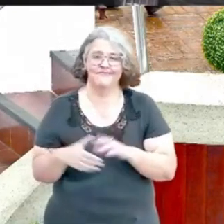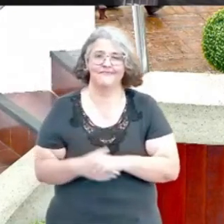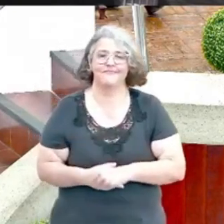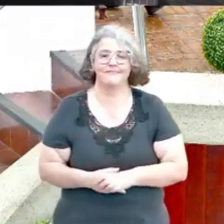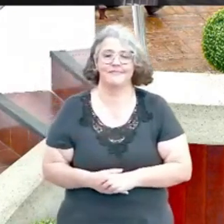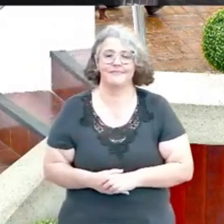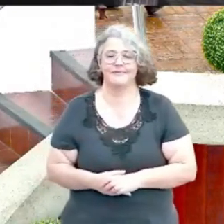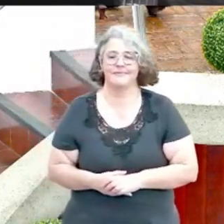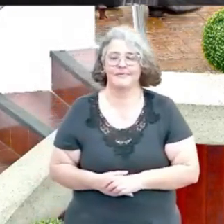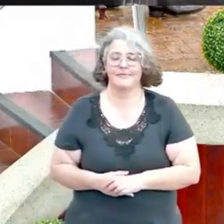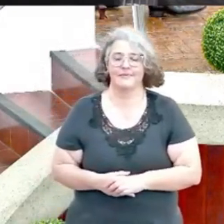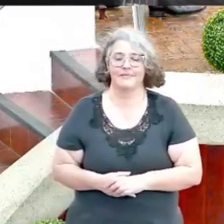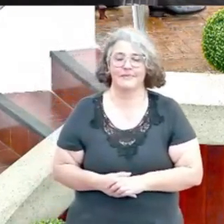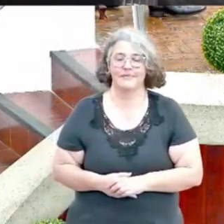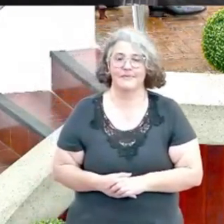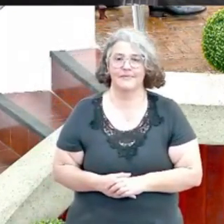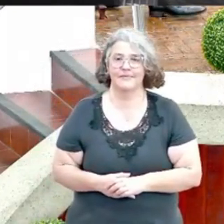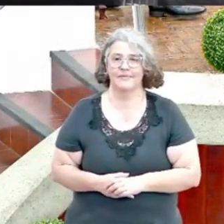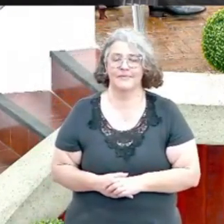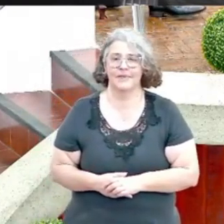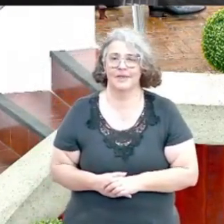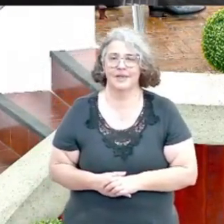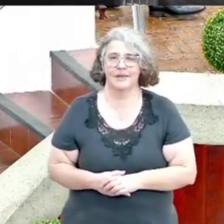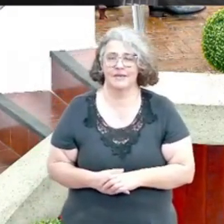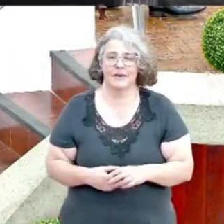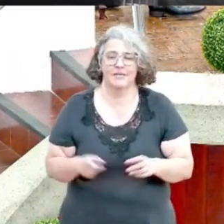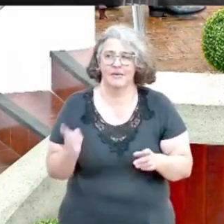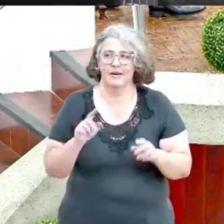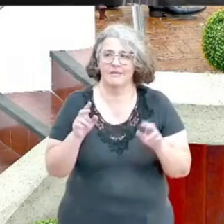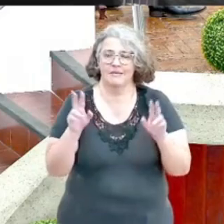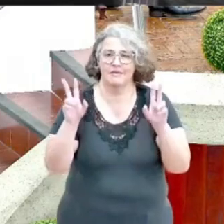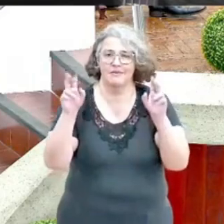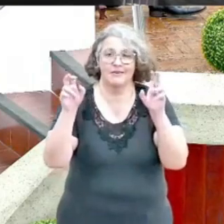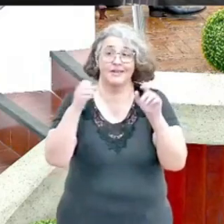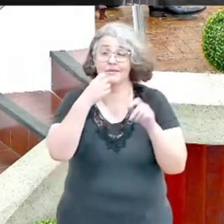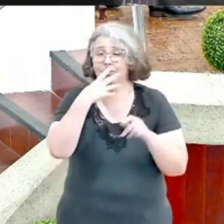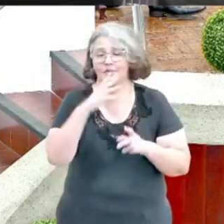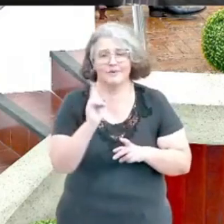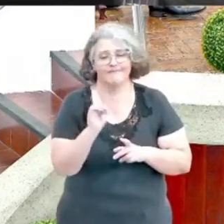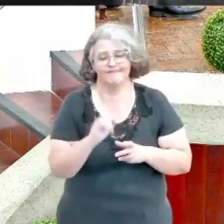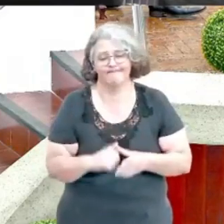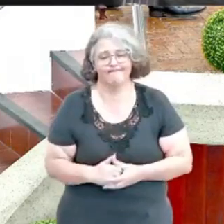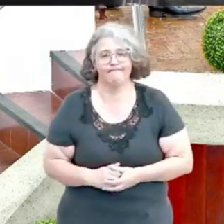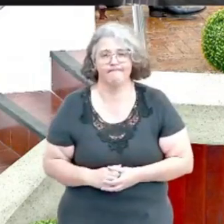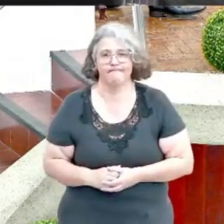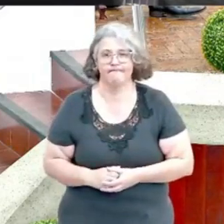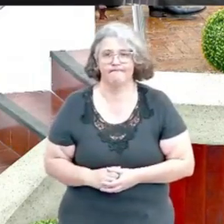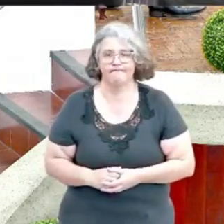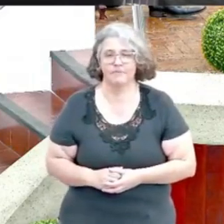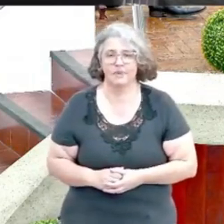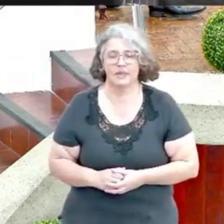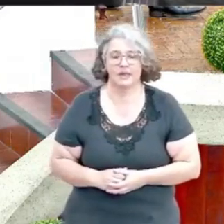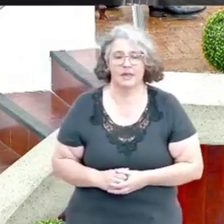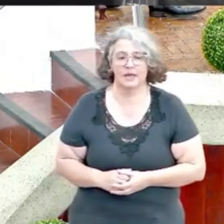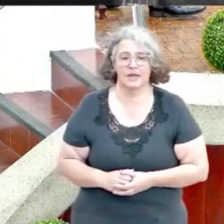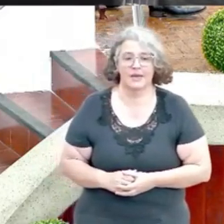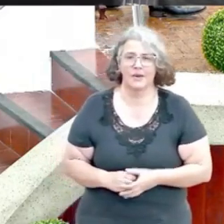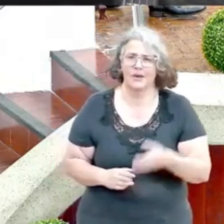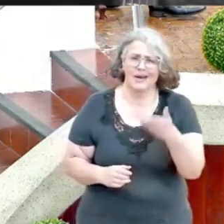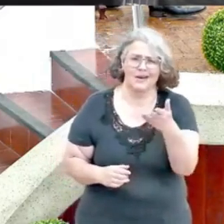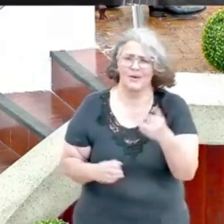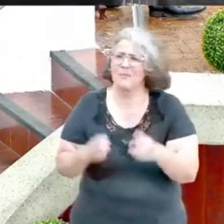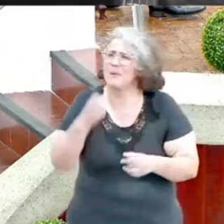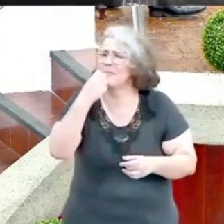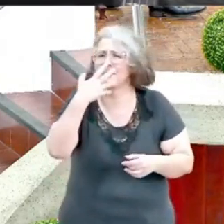Mas não é uma frase boa de se sentir. Paulo não escreve aos Tessalonicenses para dizer como é bom